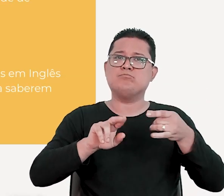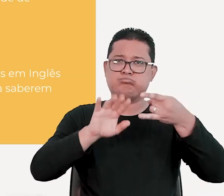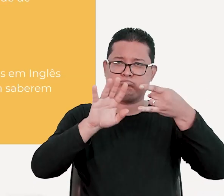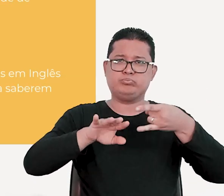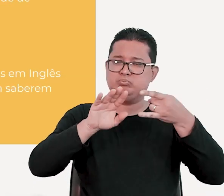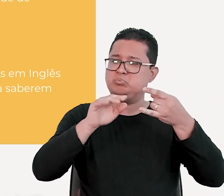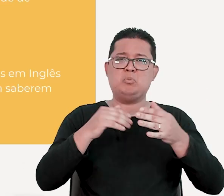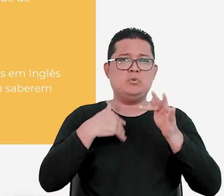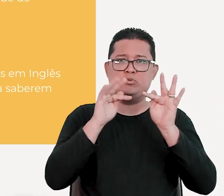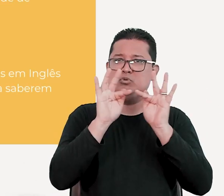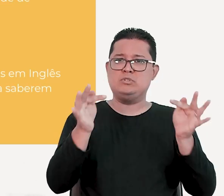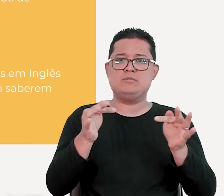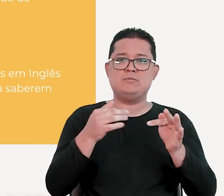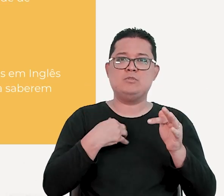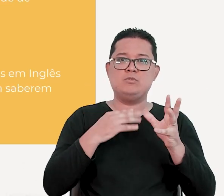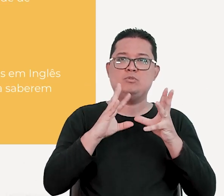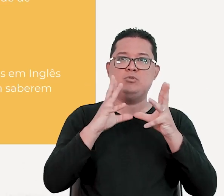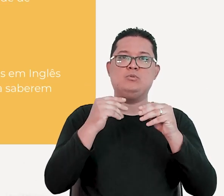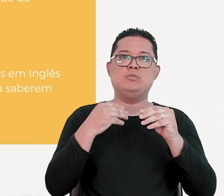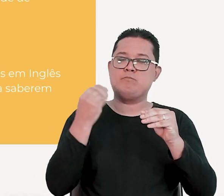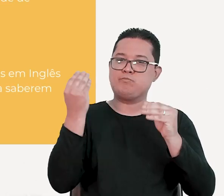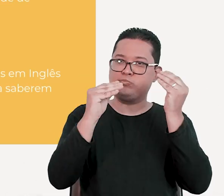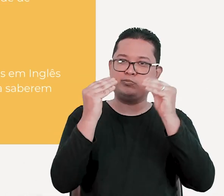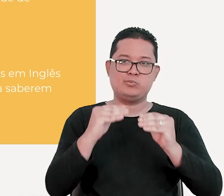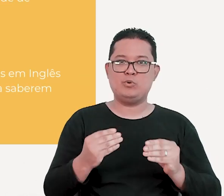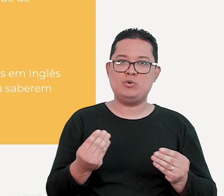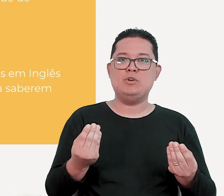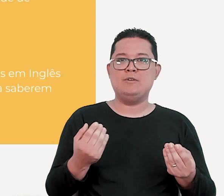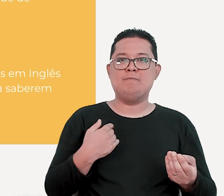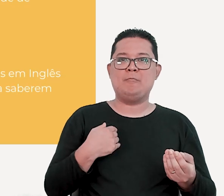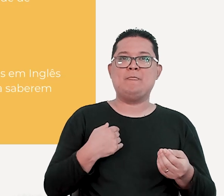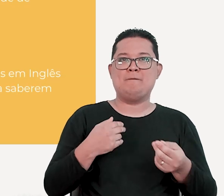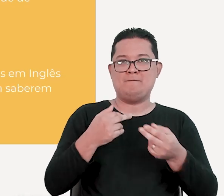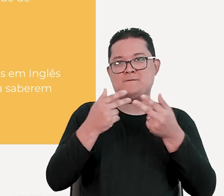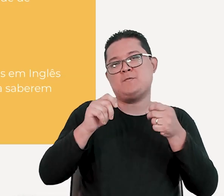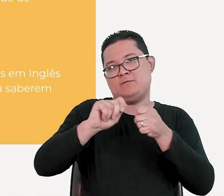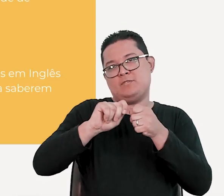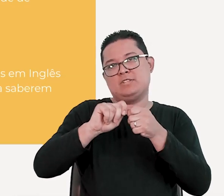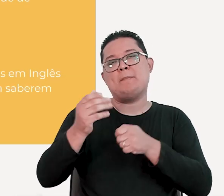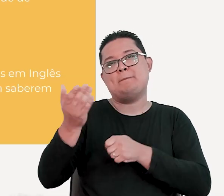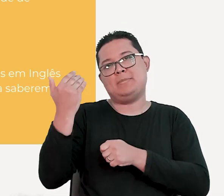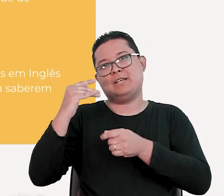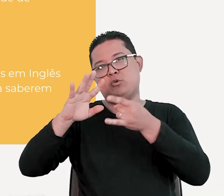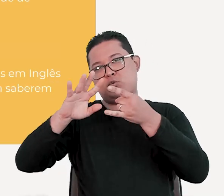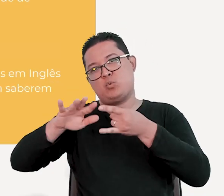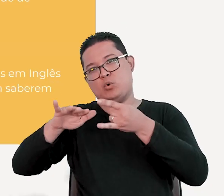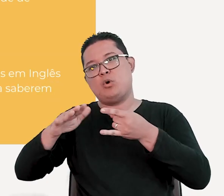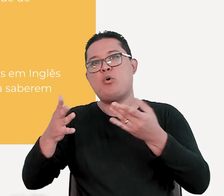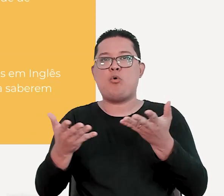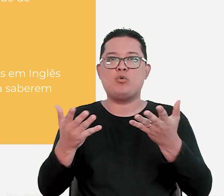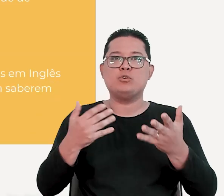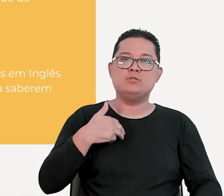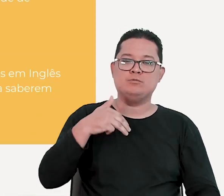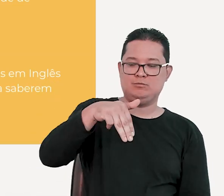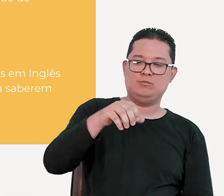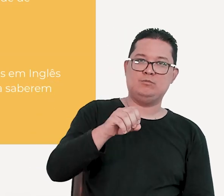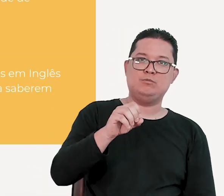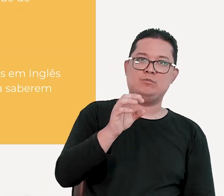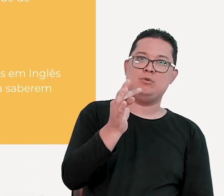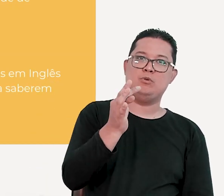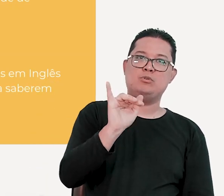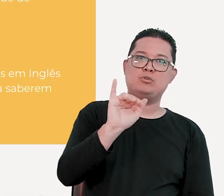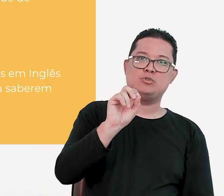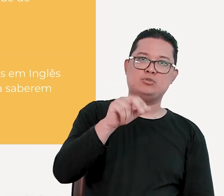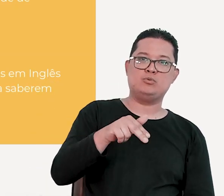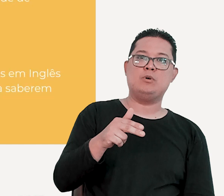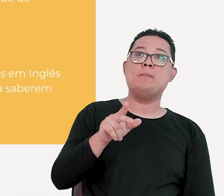o meu processo. Hoje, meu portfólio está no Notion, está um pouco melhor do que no Docs, mas eles gostaram disso, que eles viram que eu tinha uma capacidade de me virar